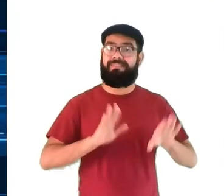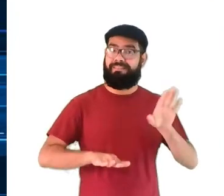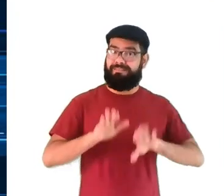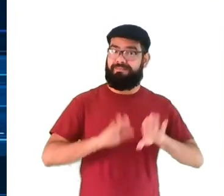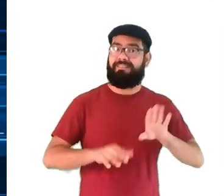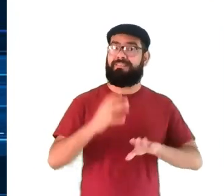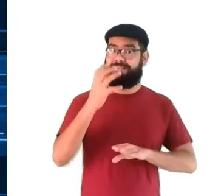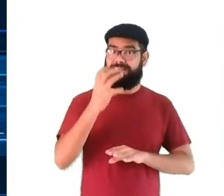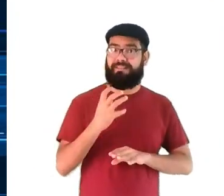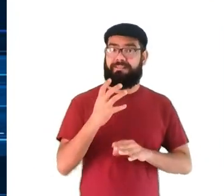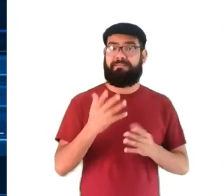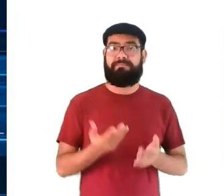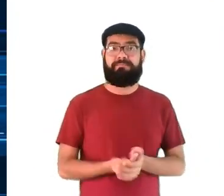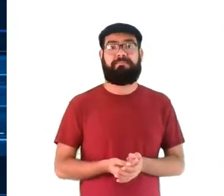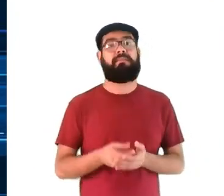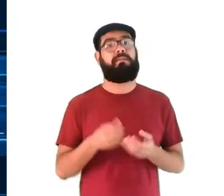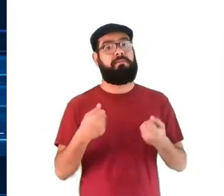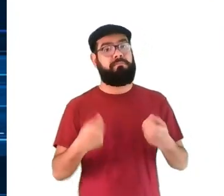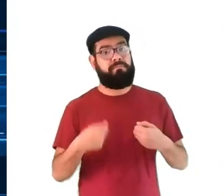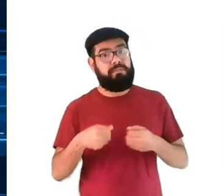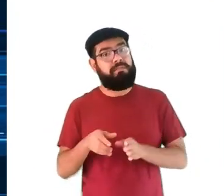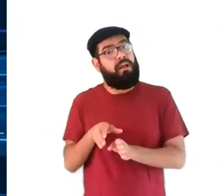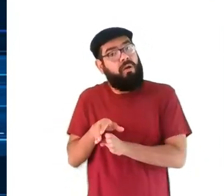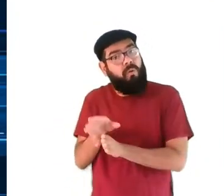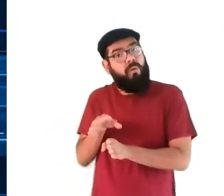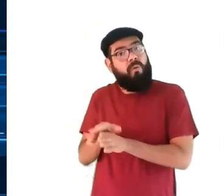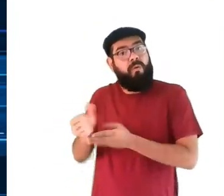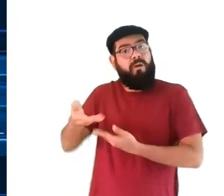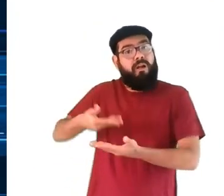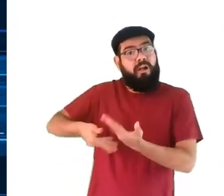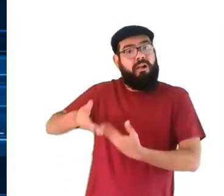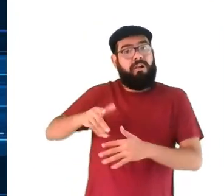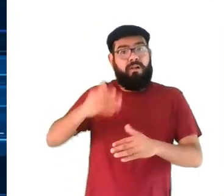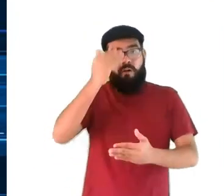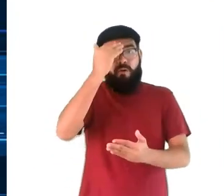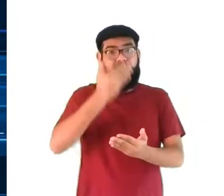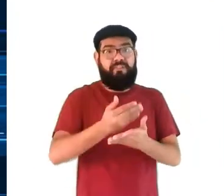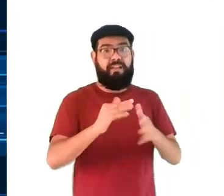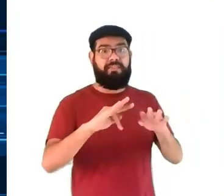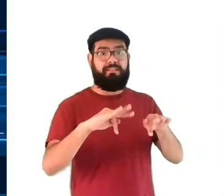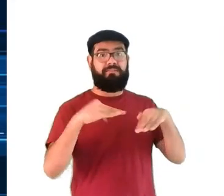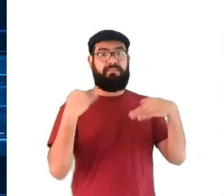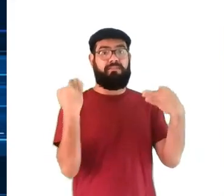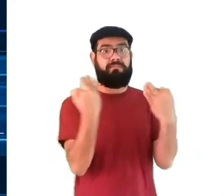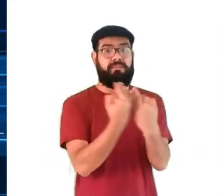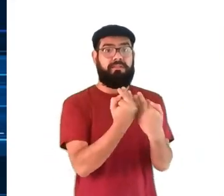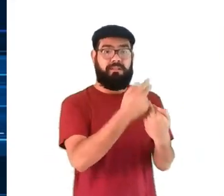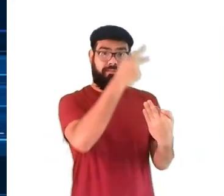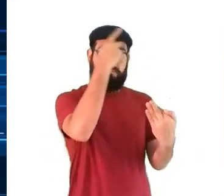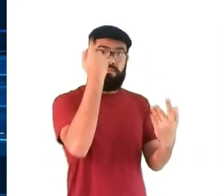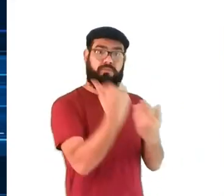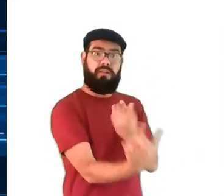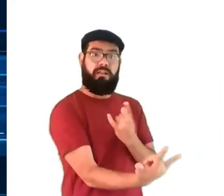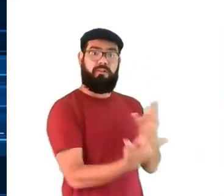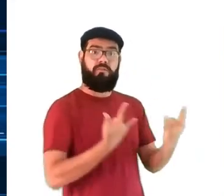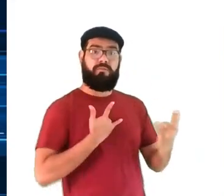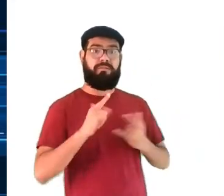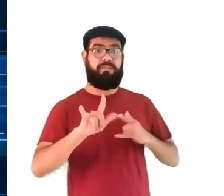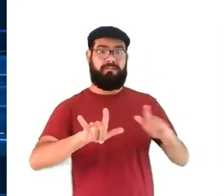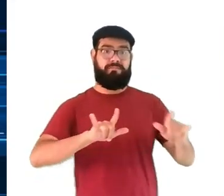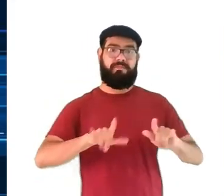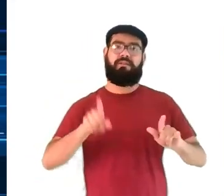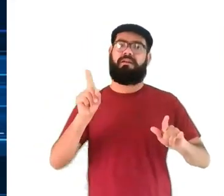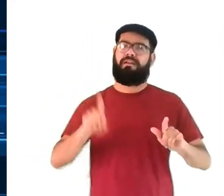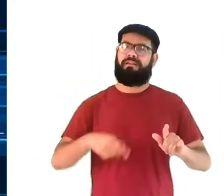Então, o diálogo, a confiança na família e nas pessoas que nos amam é essencial para